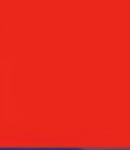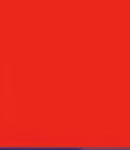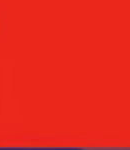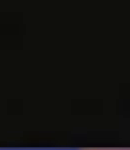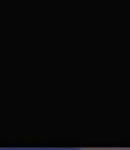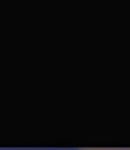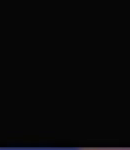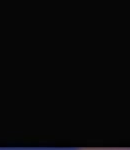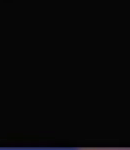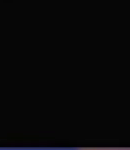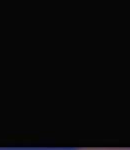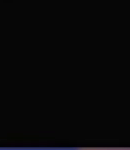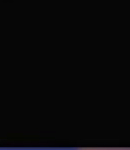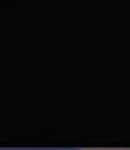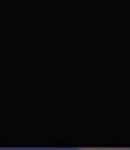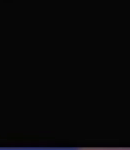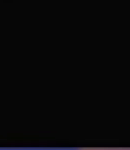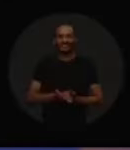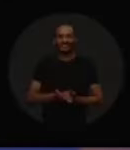presidente.